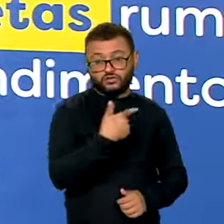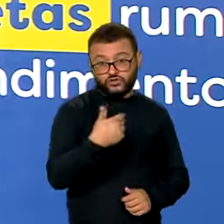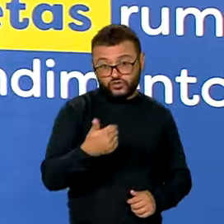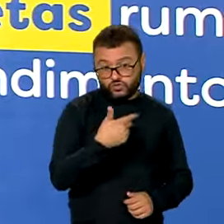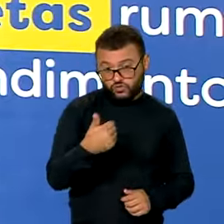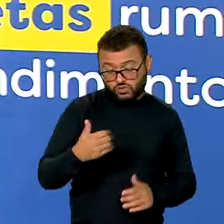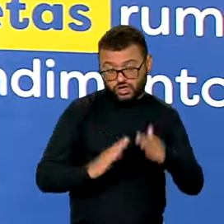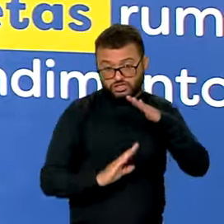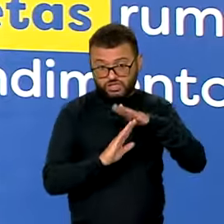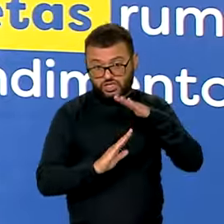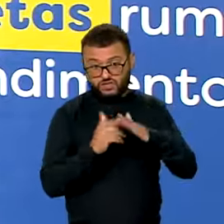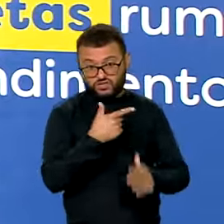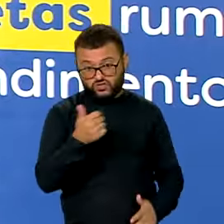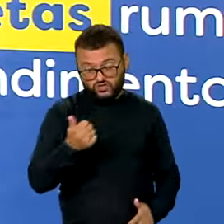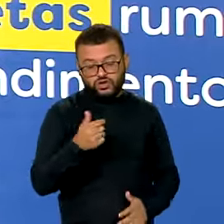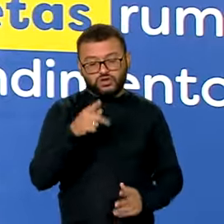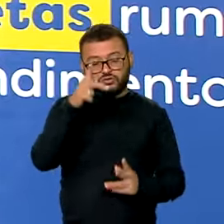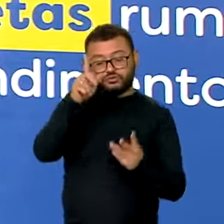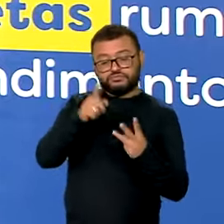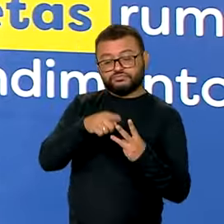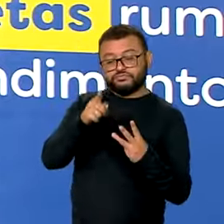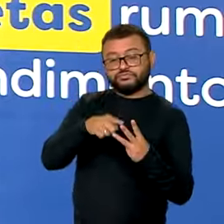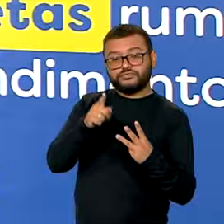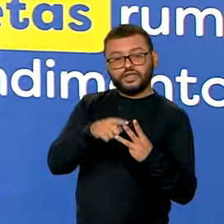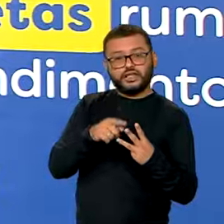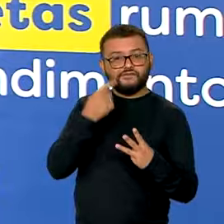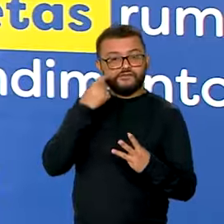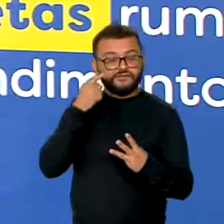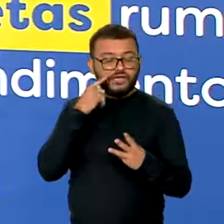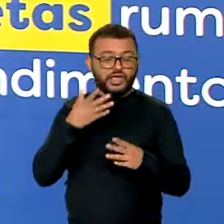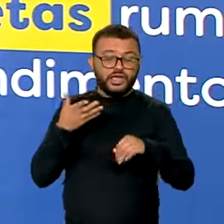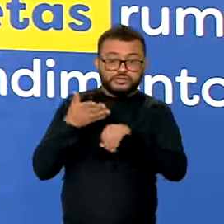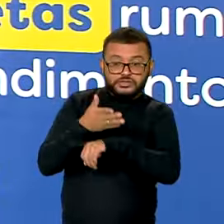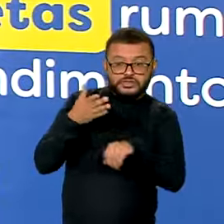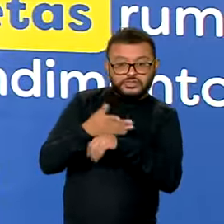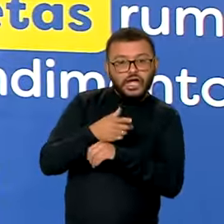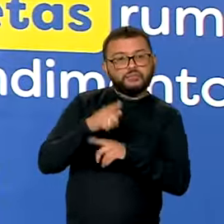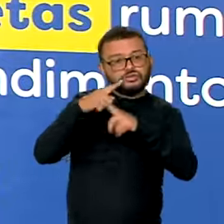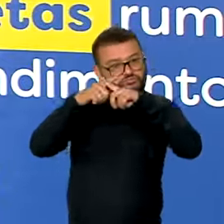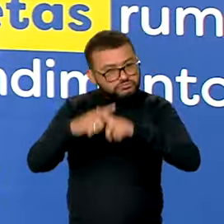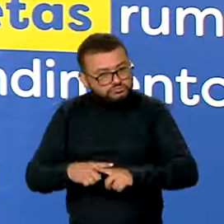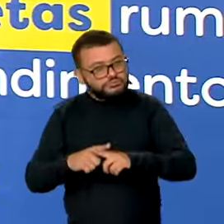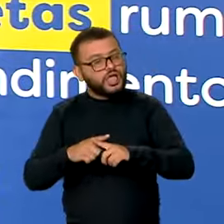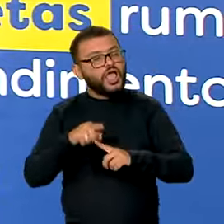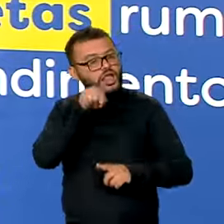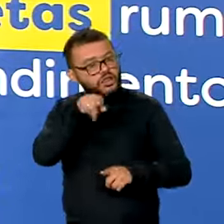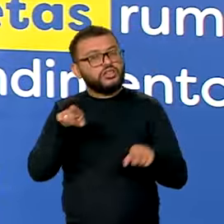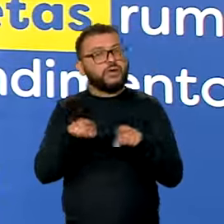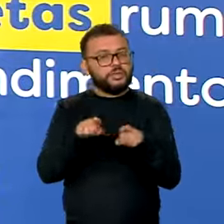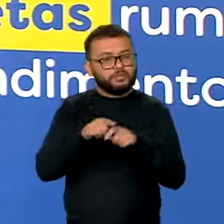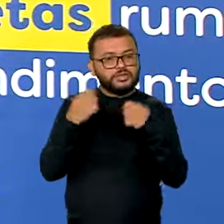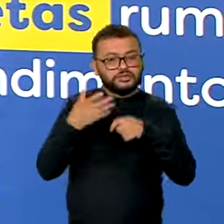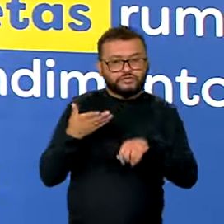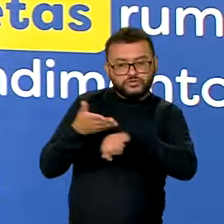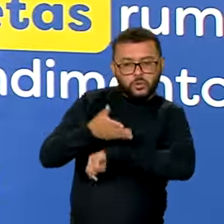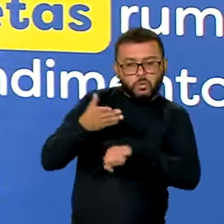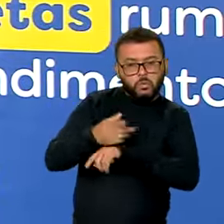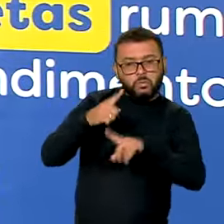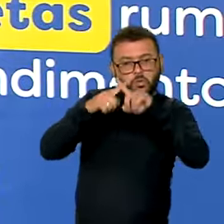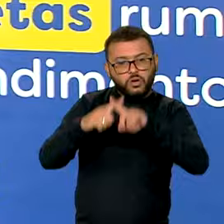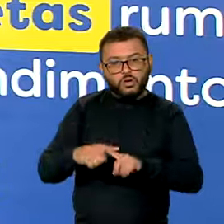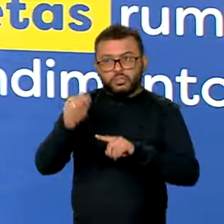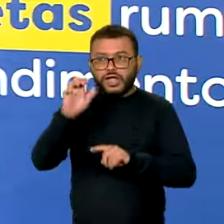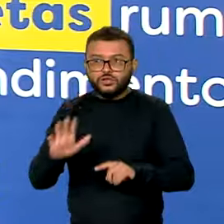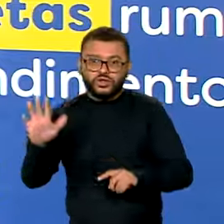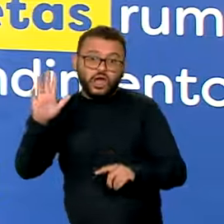são contemplados no programa. O segundo eixo visa a participação em competições, então para que esse atleta também participe de competições